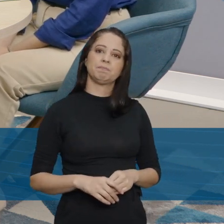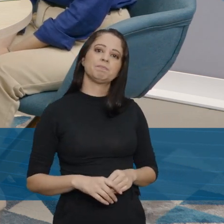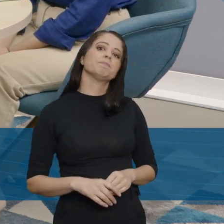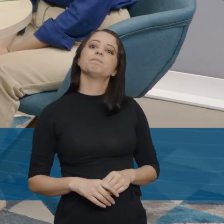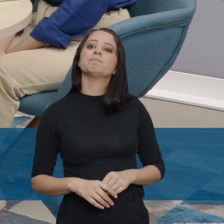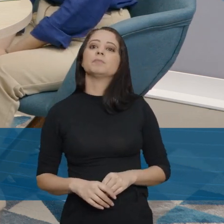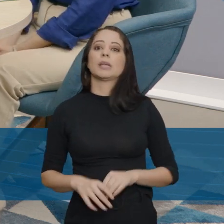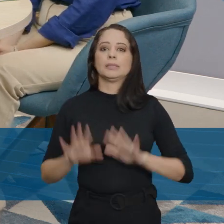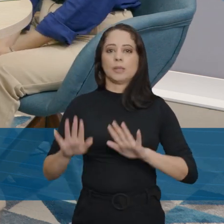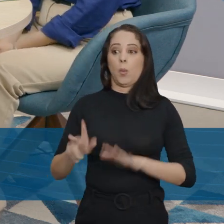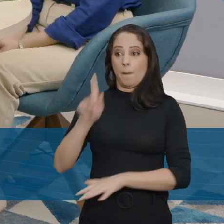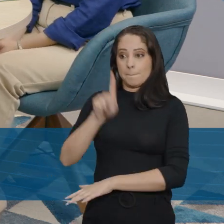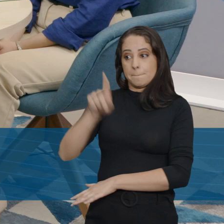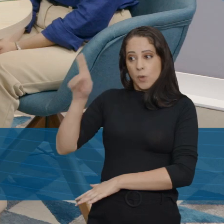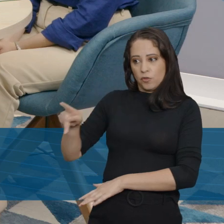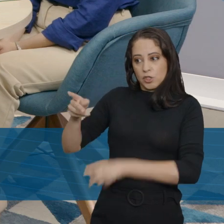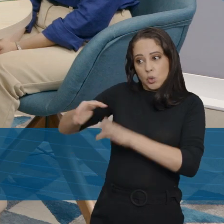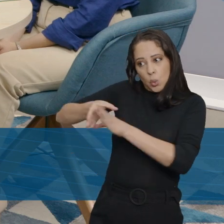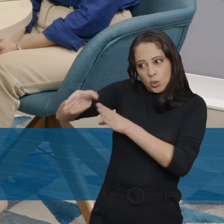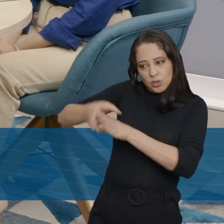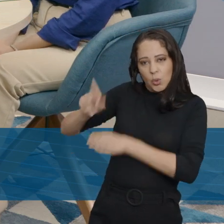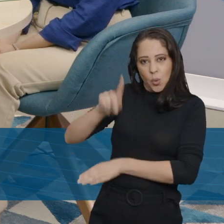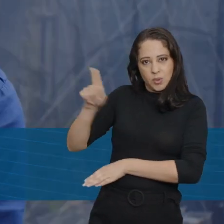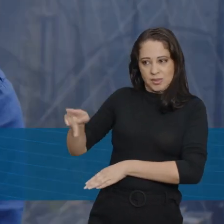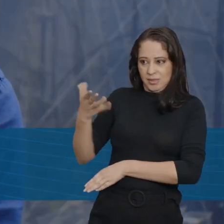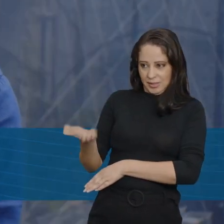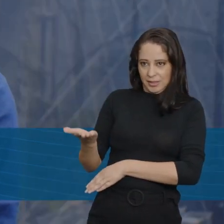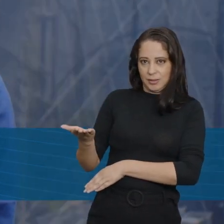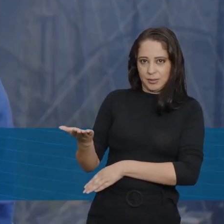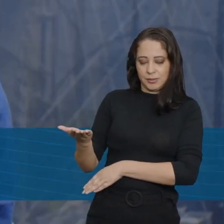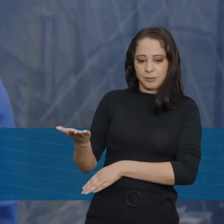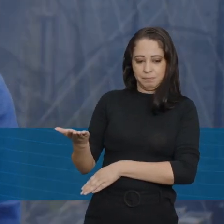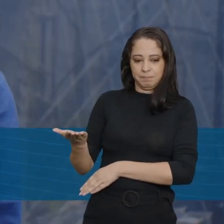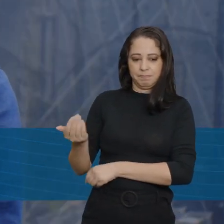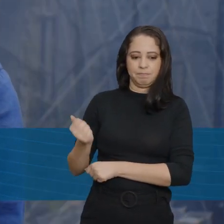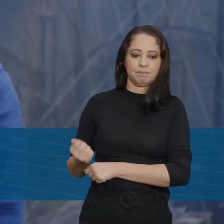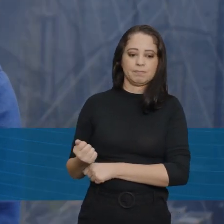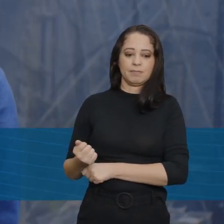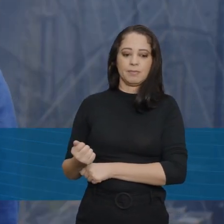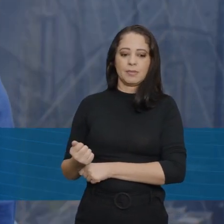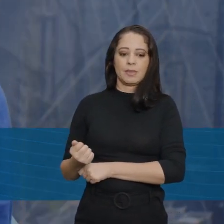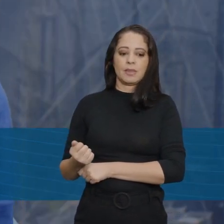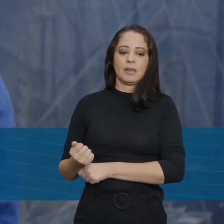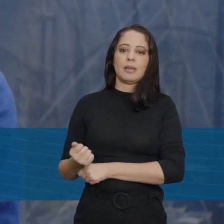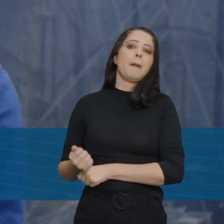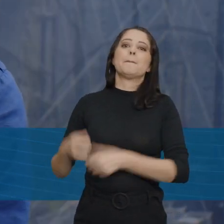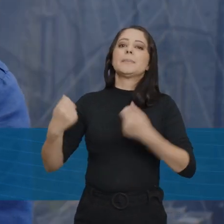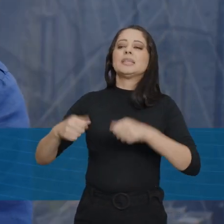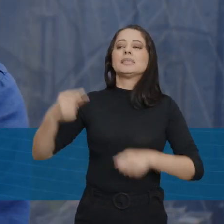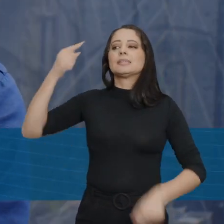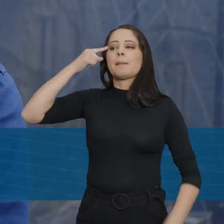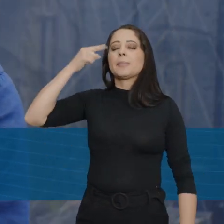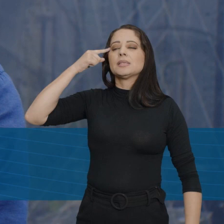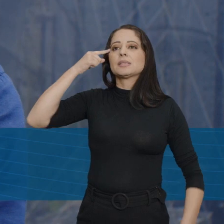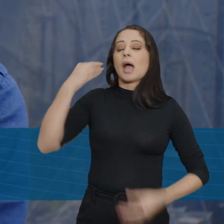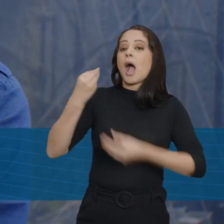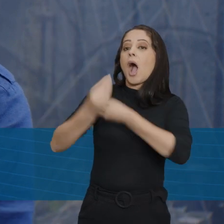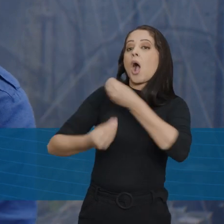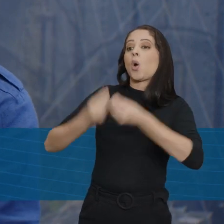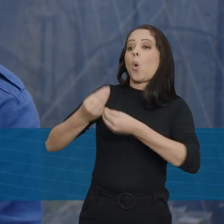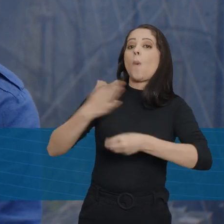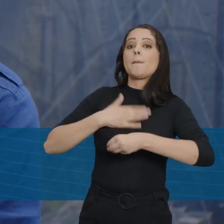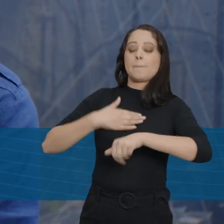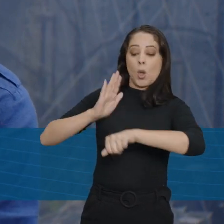acho que para os professores, o que seria legal seria a gente conseguir observar como está o nosso tempo e a nossa